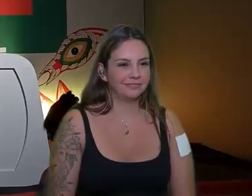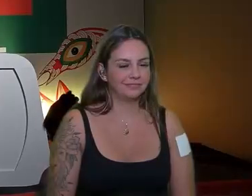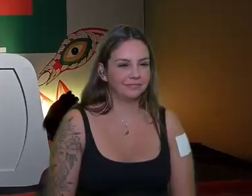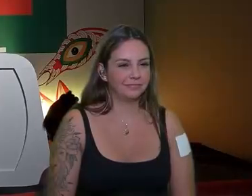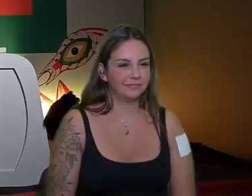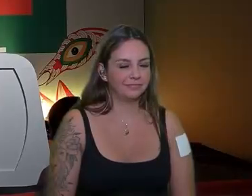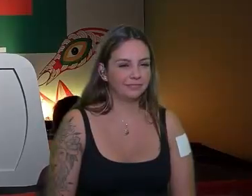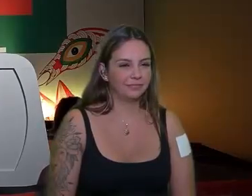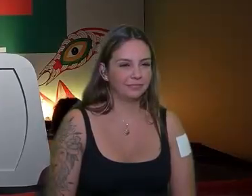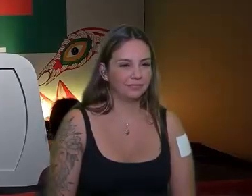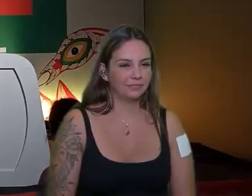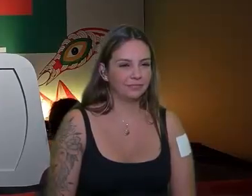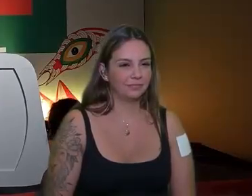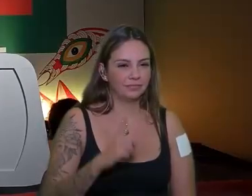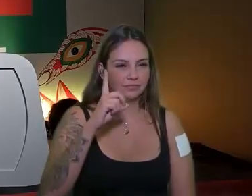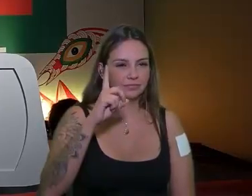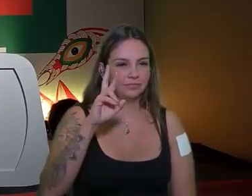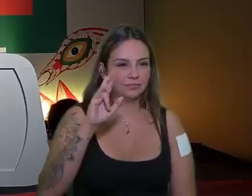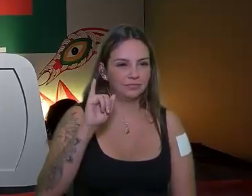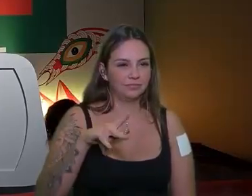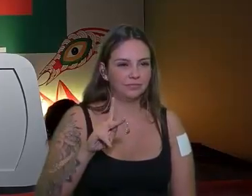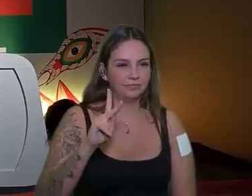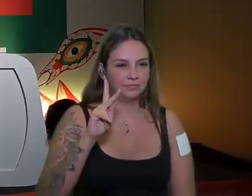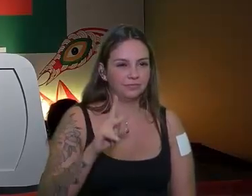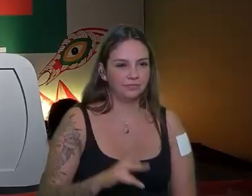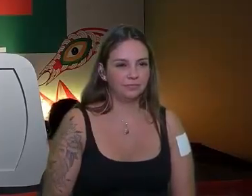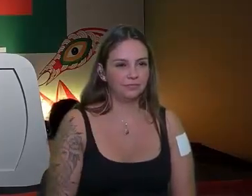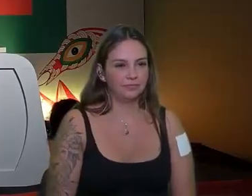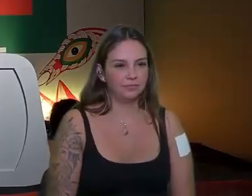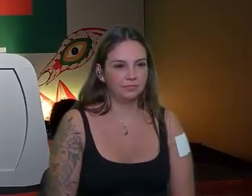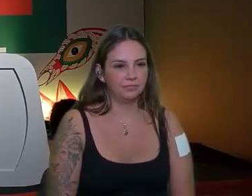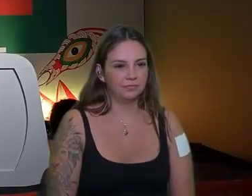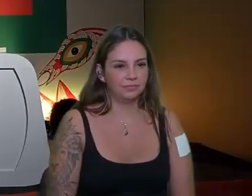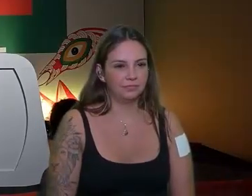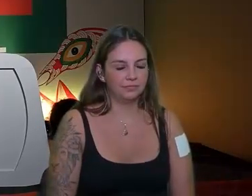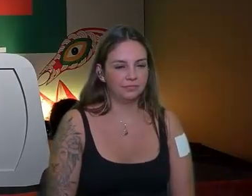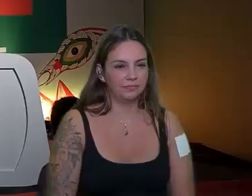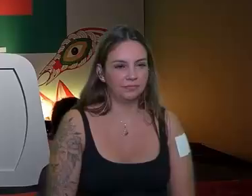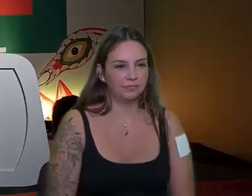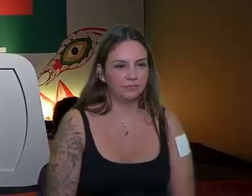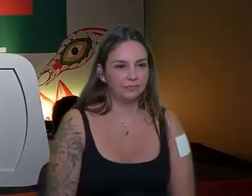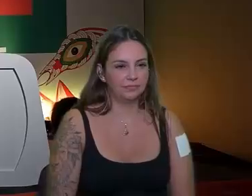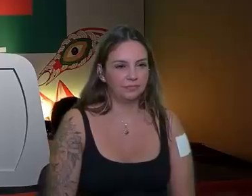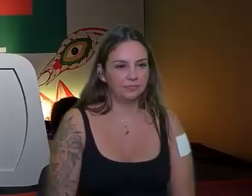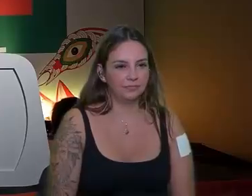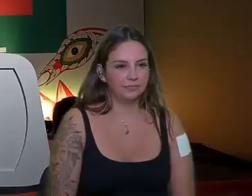Fliparacatu? Expressaria o quê? O Fliparacatu. O Fliparacatu? Caraca.